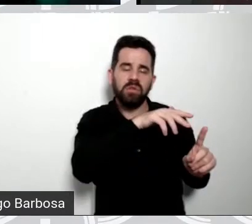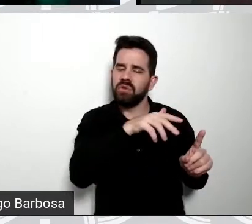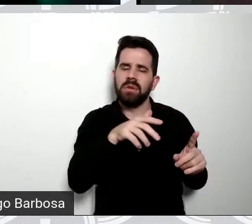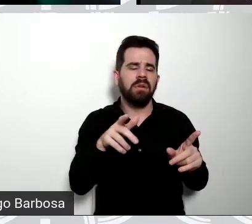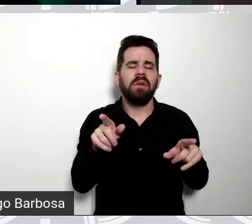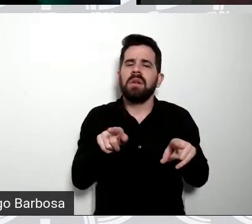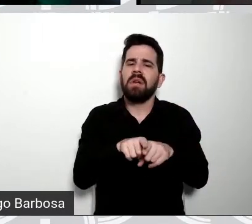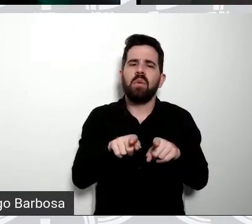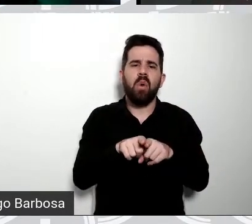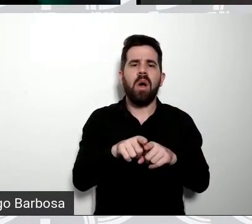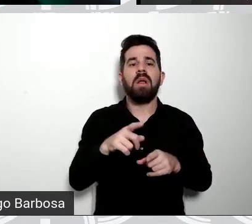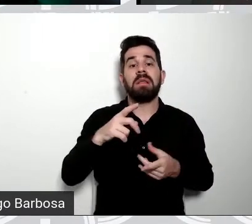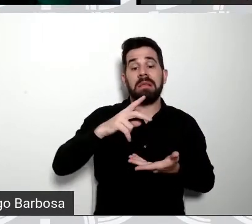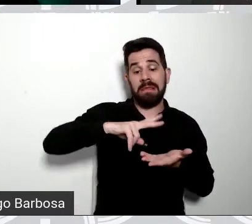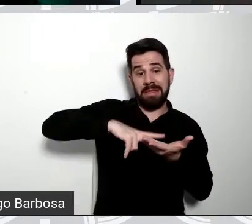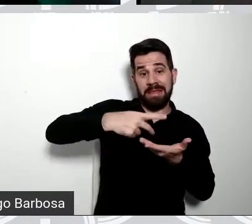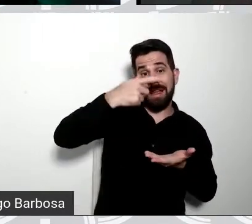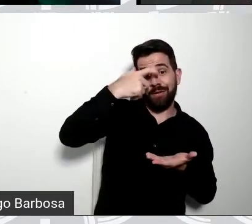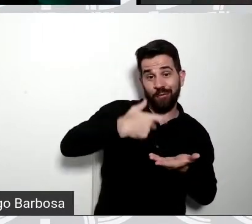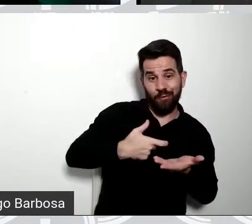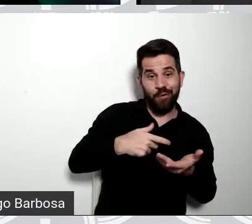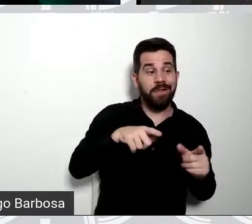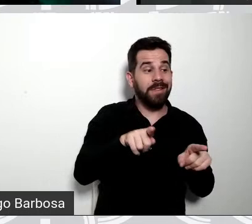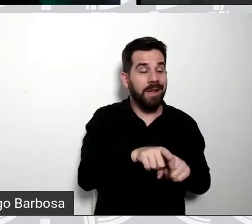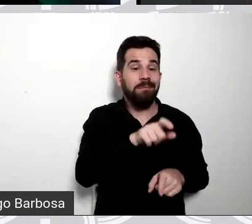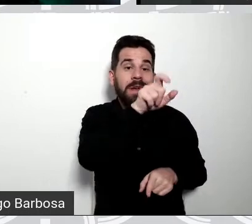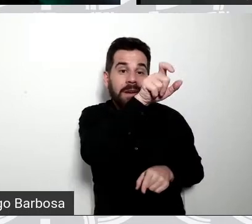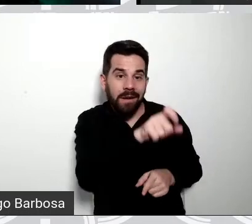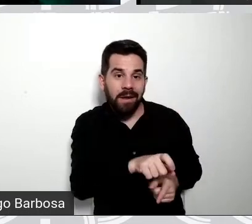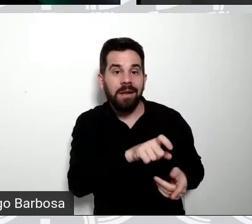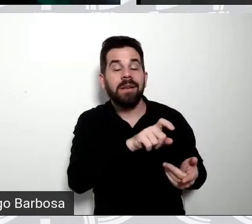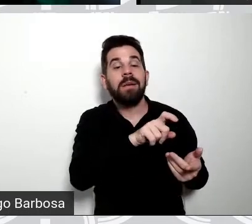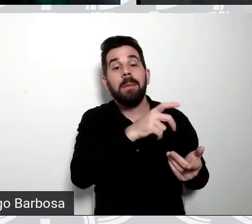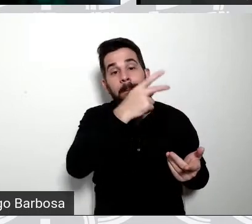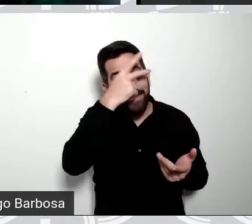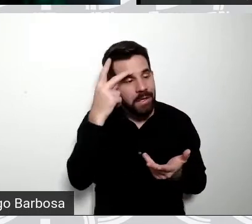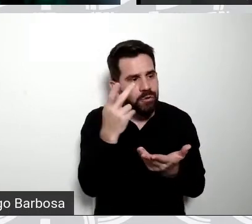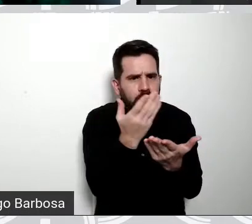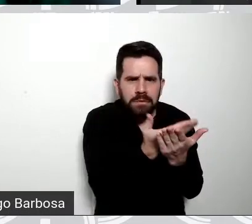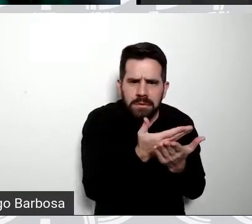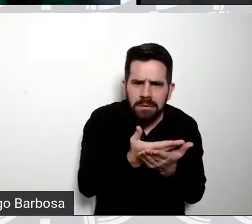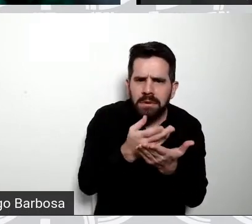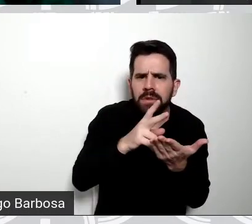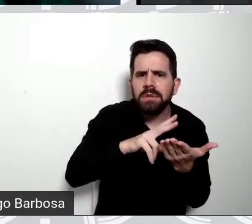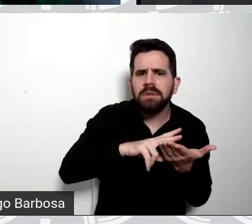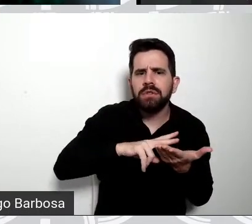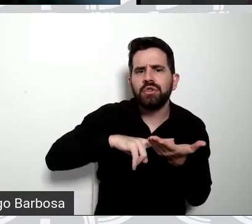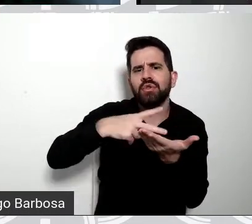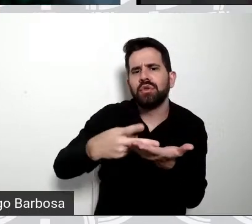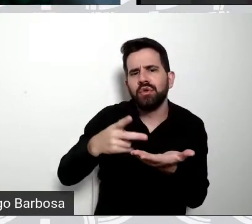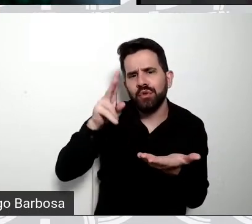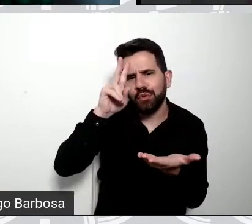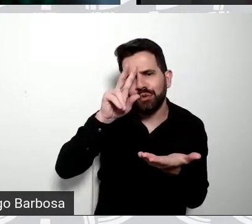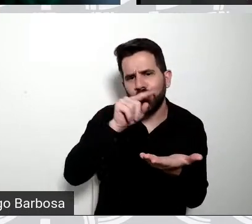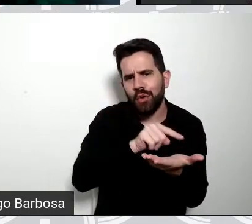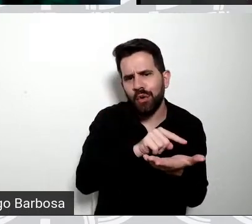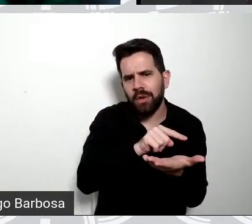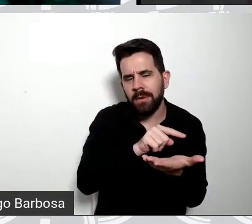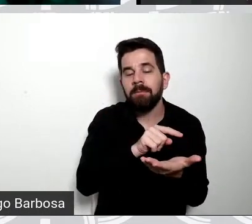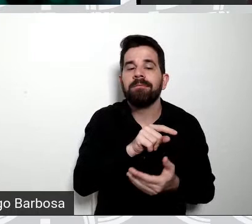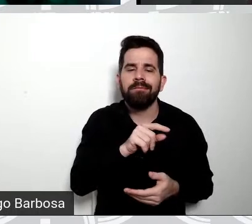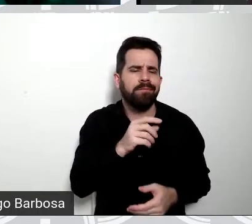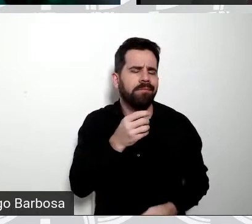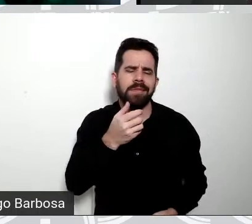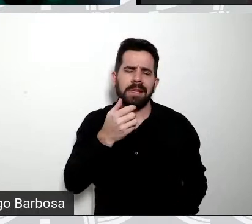esse historiador da tradução. Então, muito interessante esse ponto de vista do Berman, porque ele